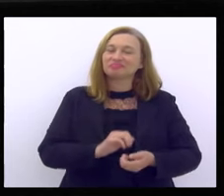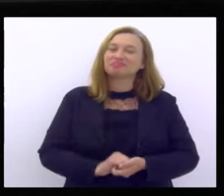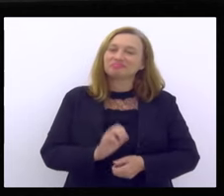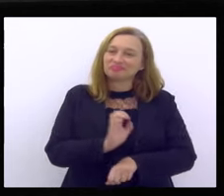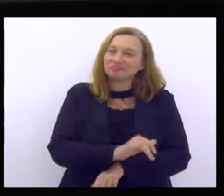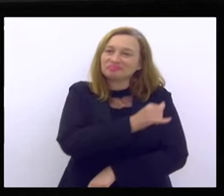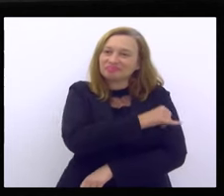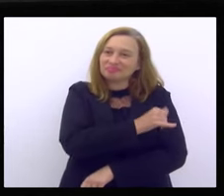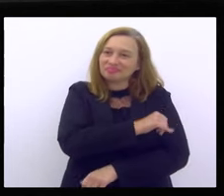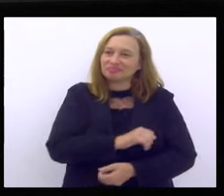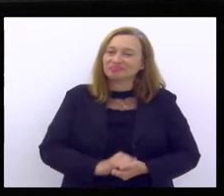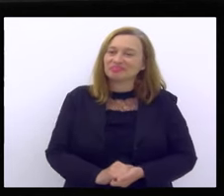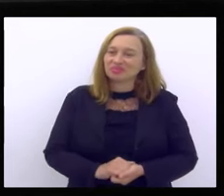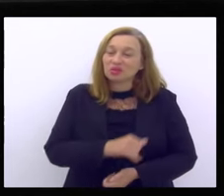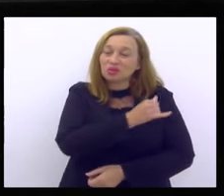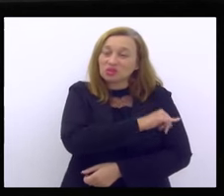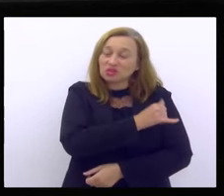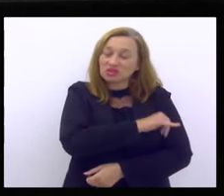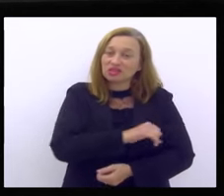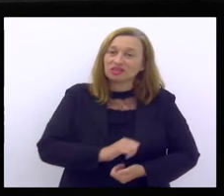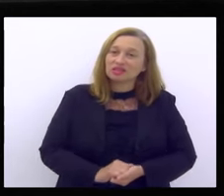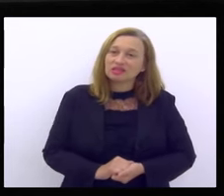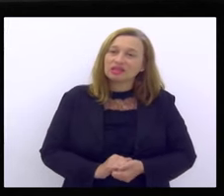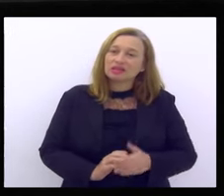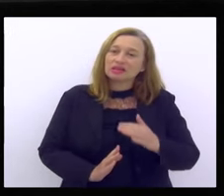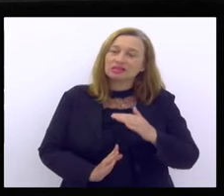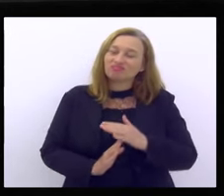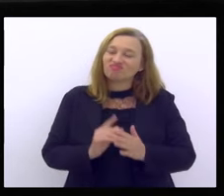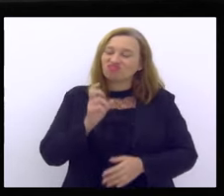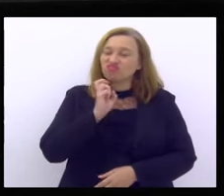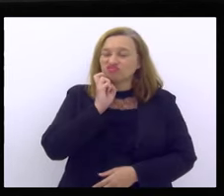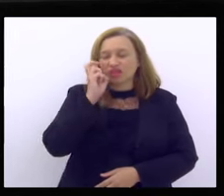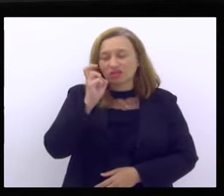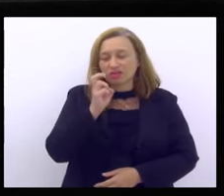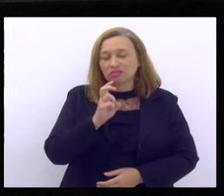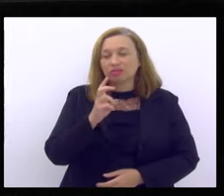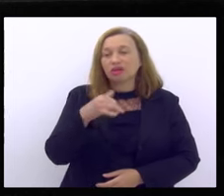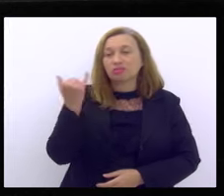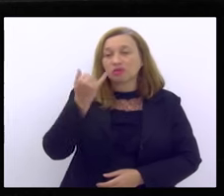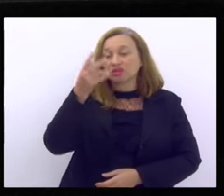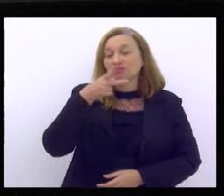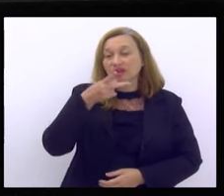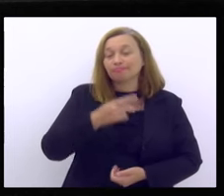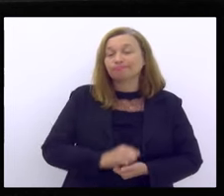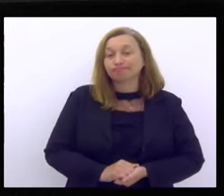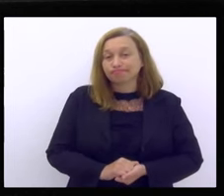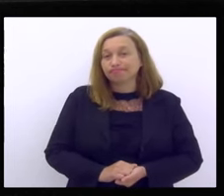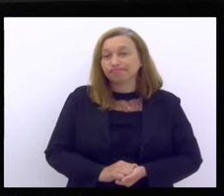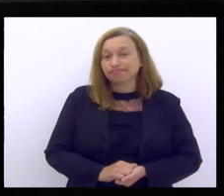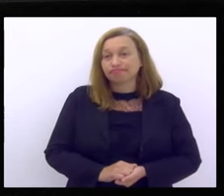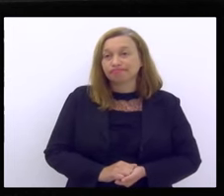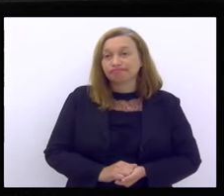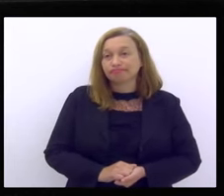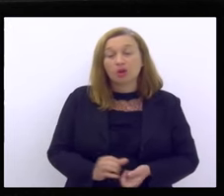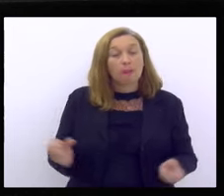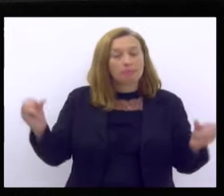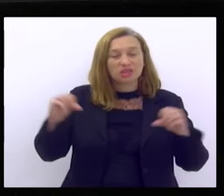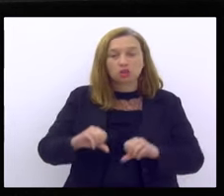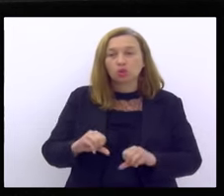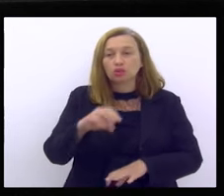estado do Rio de Janeiro. O Rio de Janeiro passa limites de vergonha. É importante destacar isso. Tem o pior